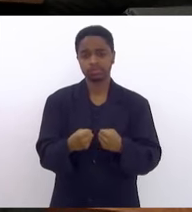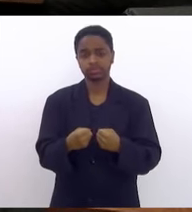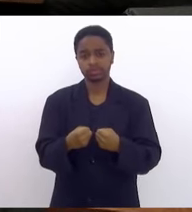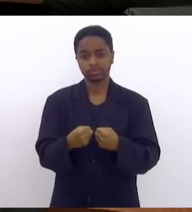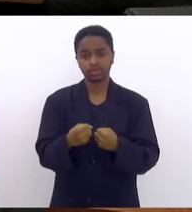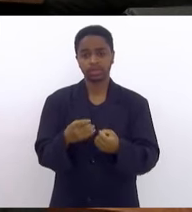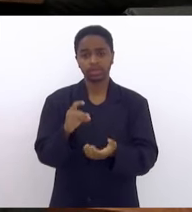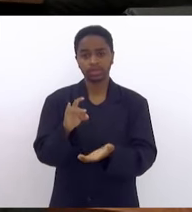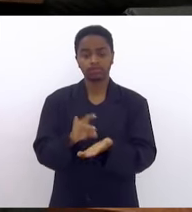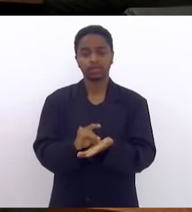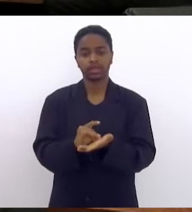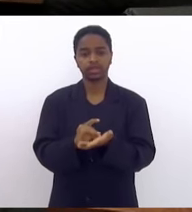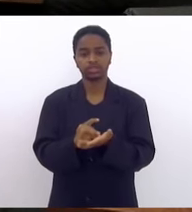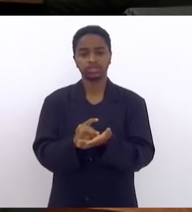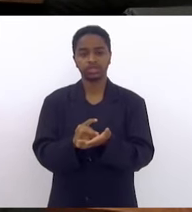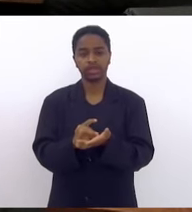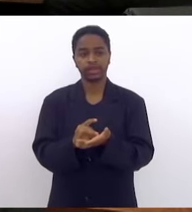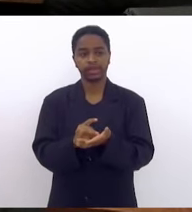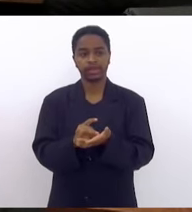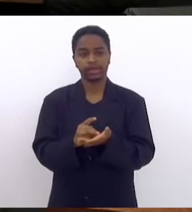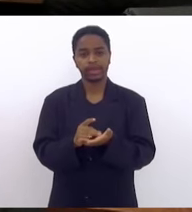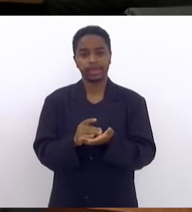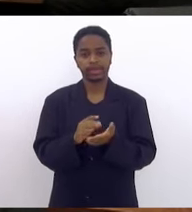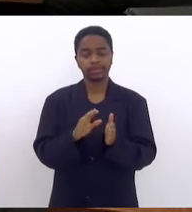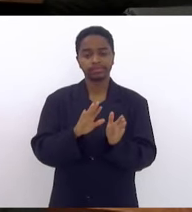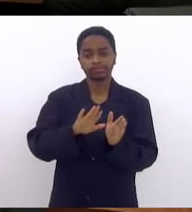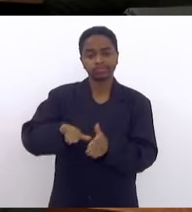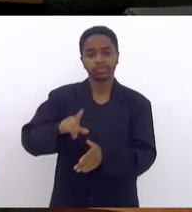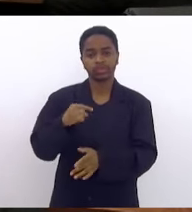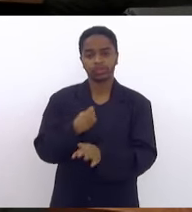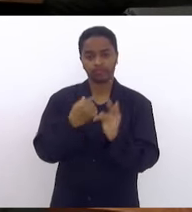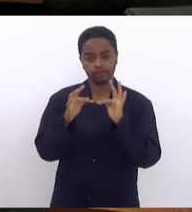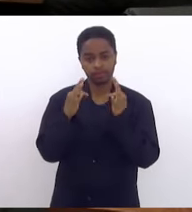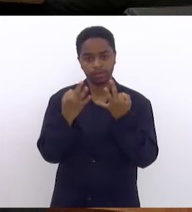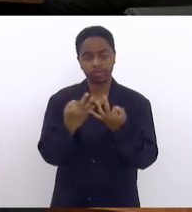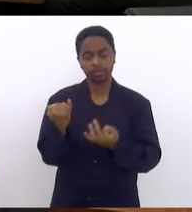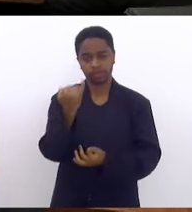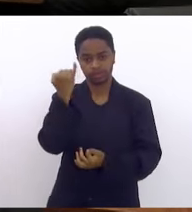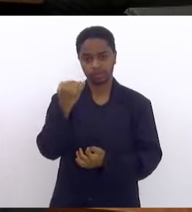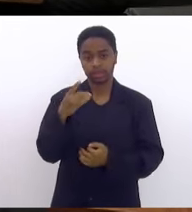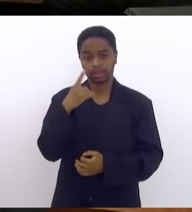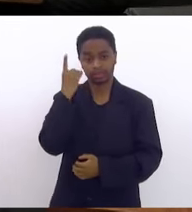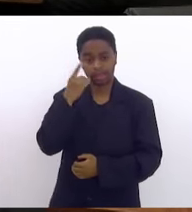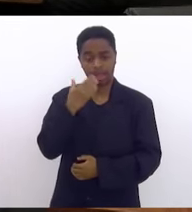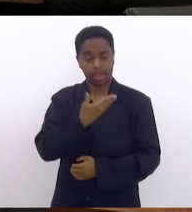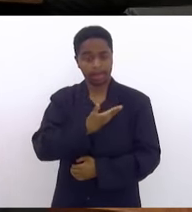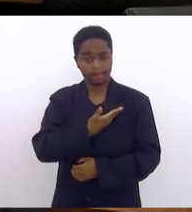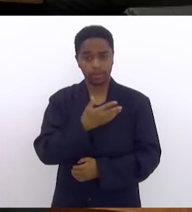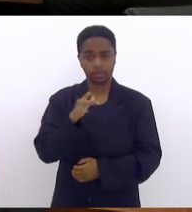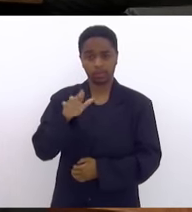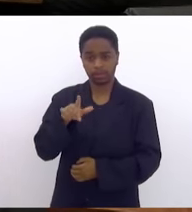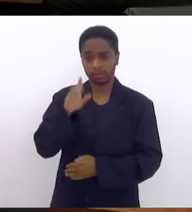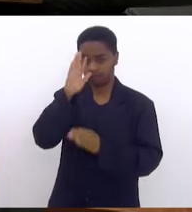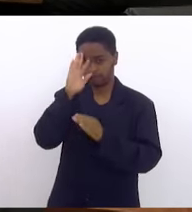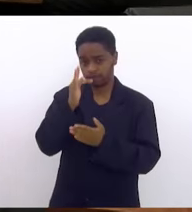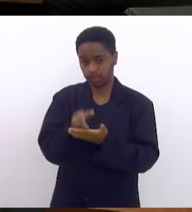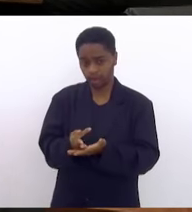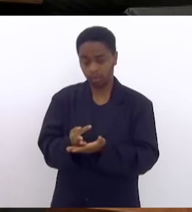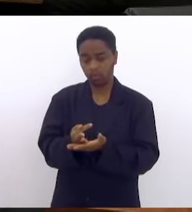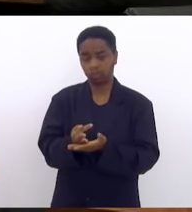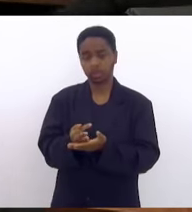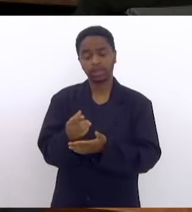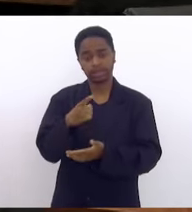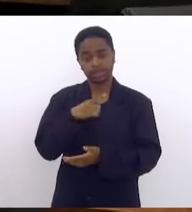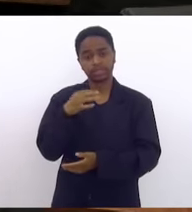deixando nossas famílias, é muito importante. Meu deputado, meu amigo, meu irmão, um homem fiel, você pode